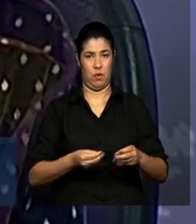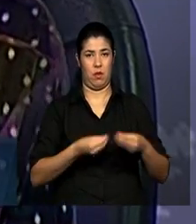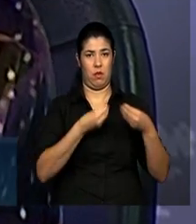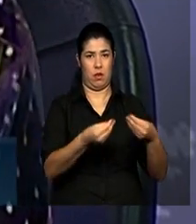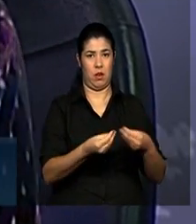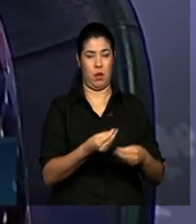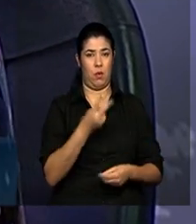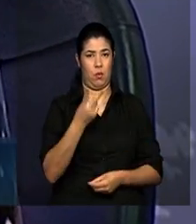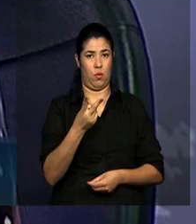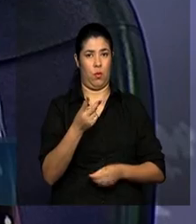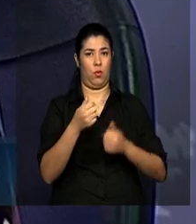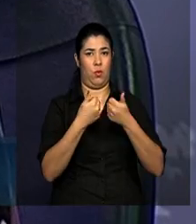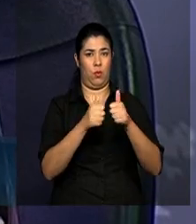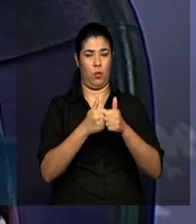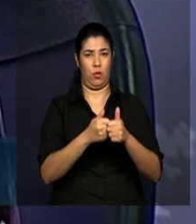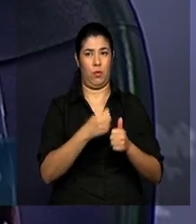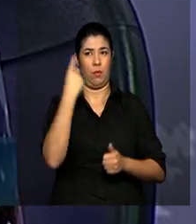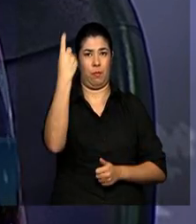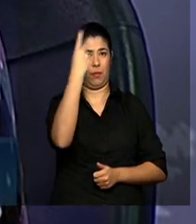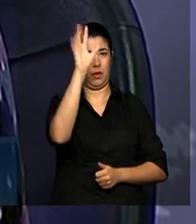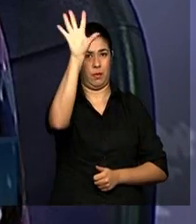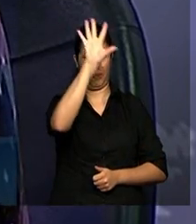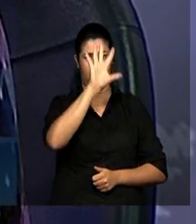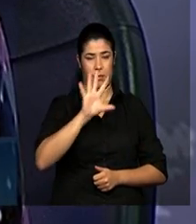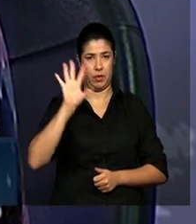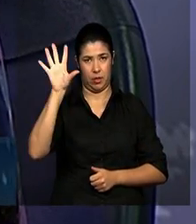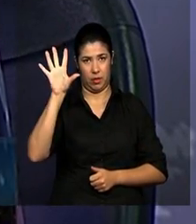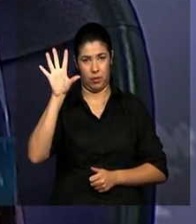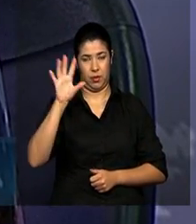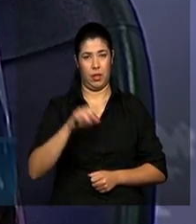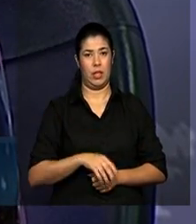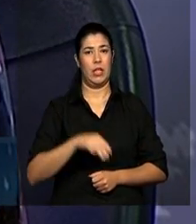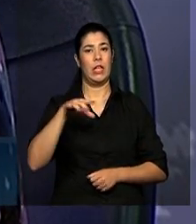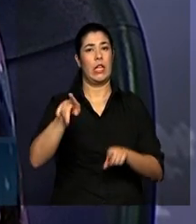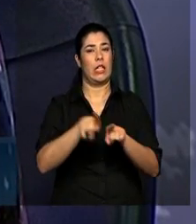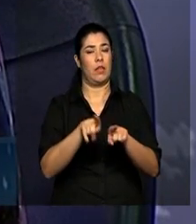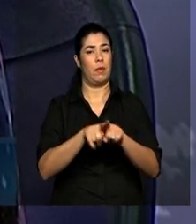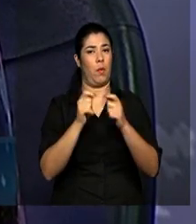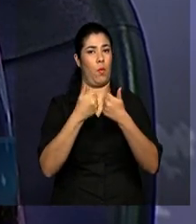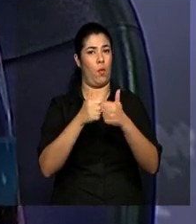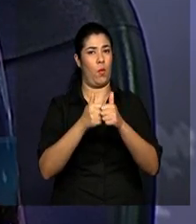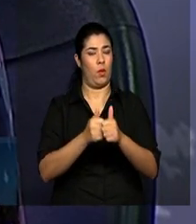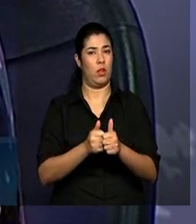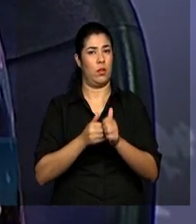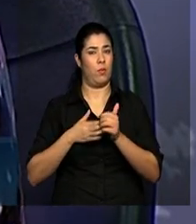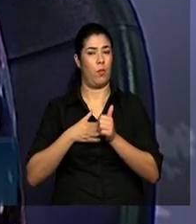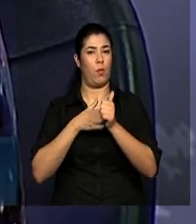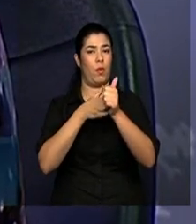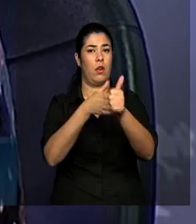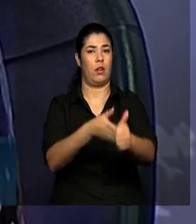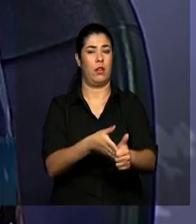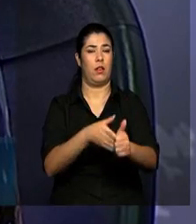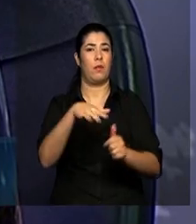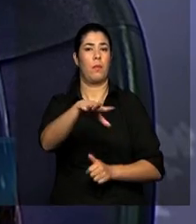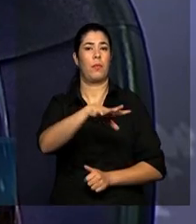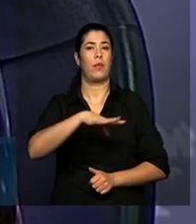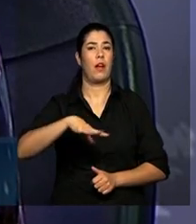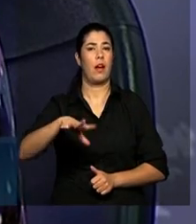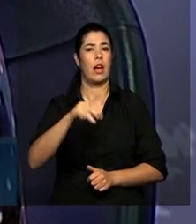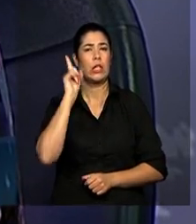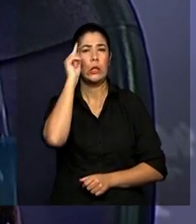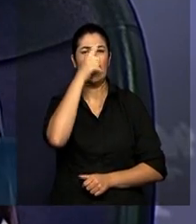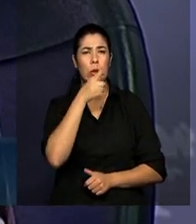desses ônibus para os estados, para as áreas do campo e da floresta, as